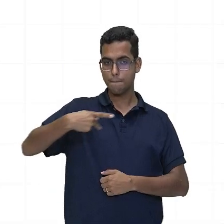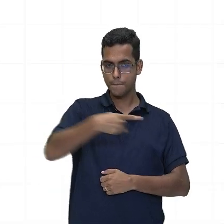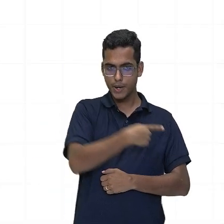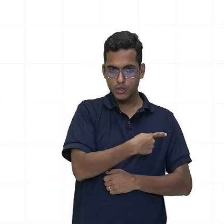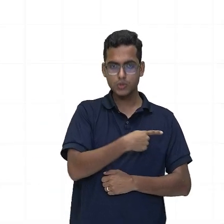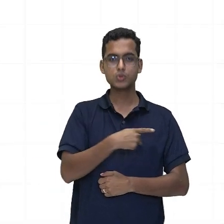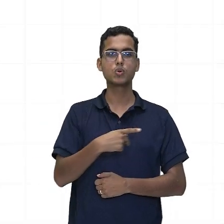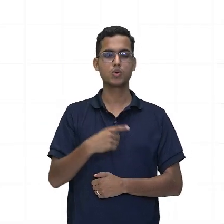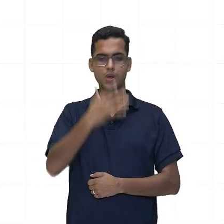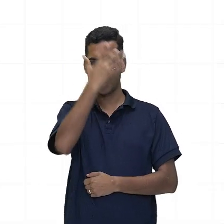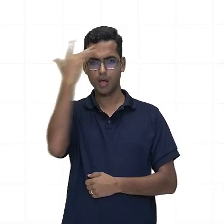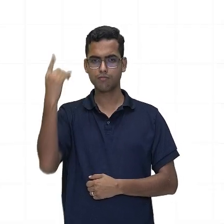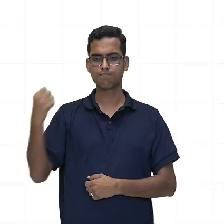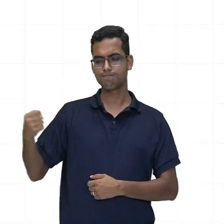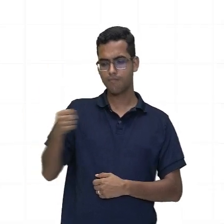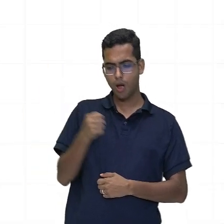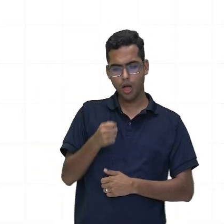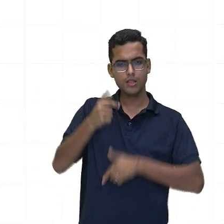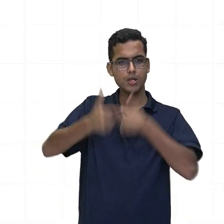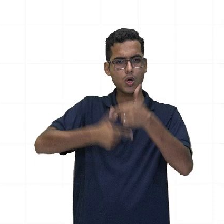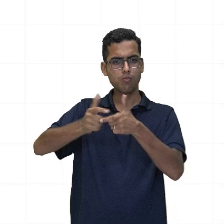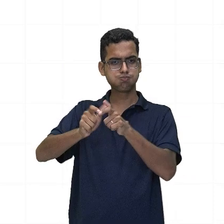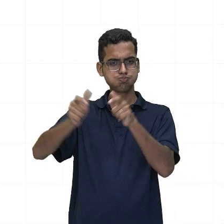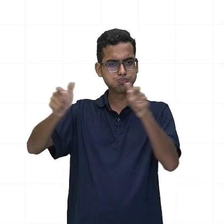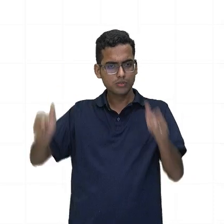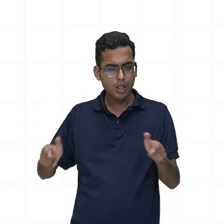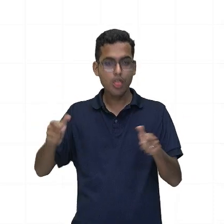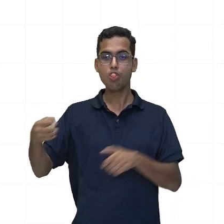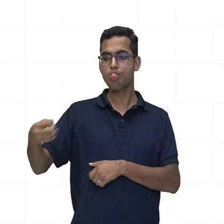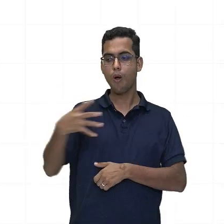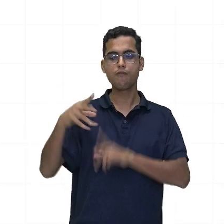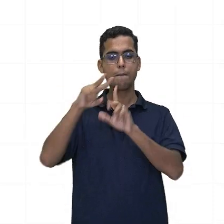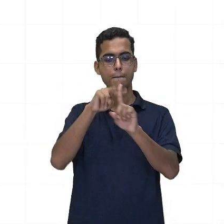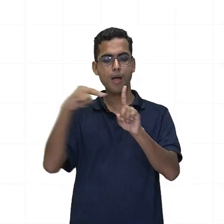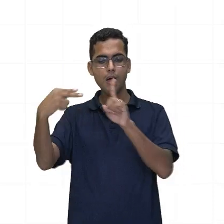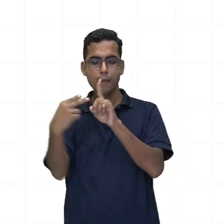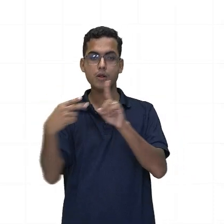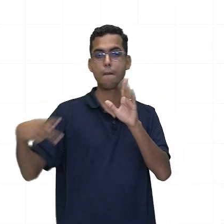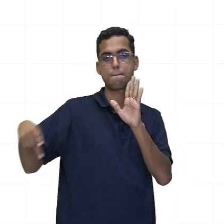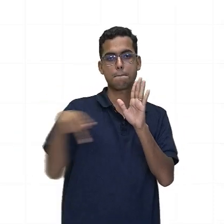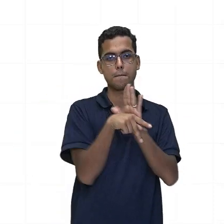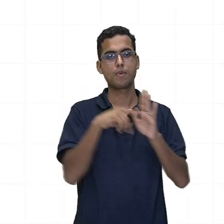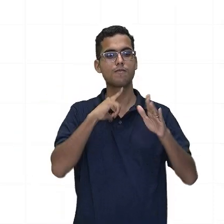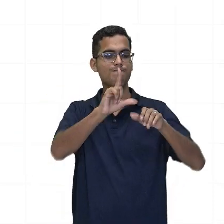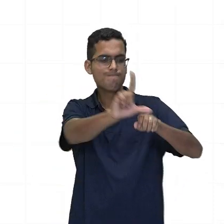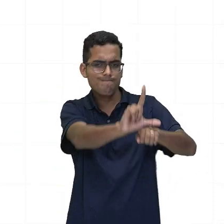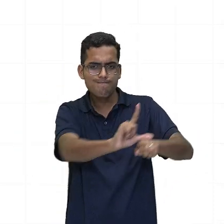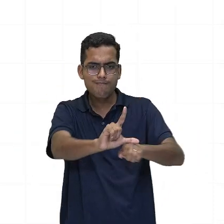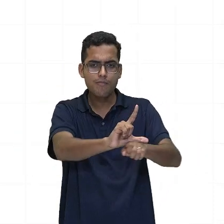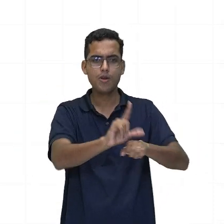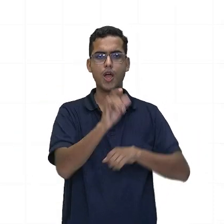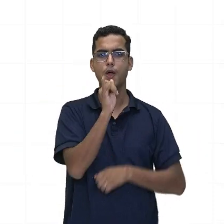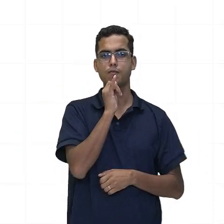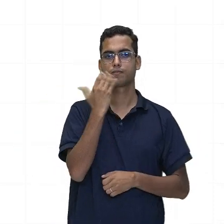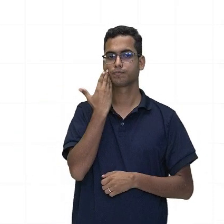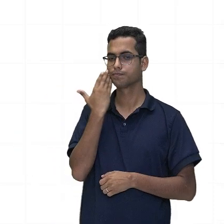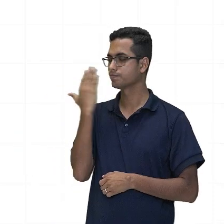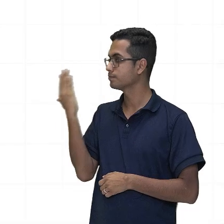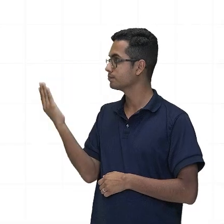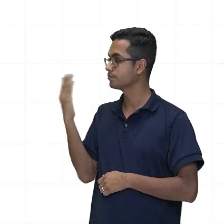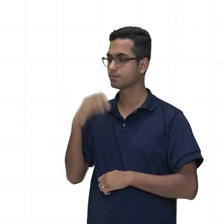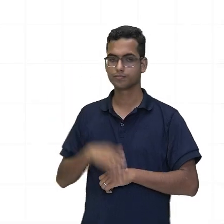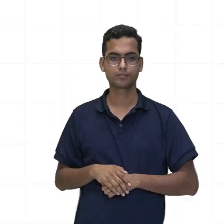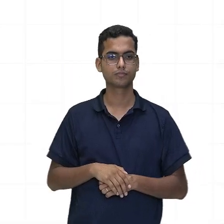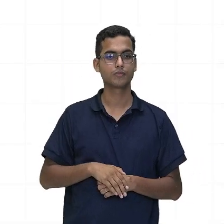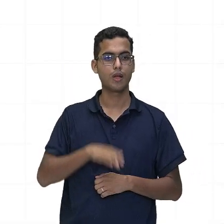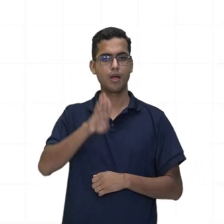últimas décadas, trazendo novos paradigmas de liderança. Vamos colocar como exemplo a bispa Maria Inês Bassocco, que é a